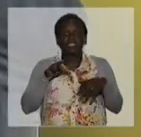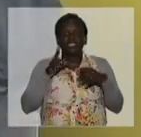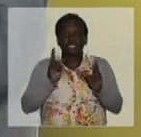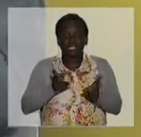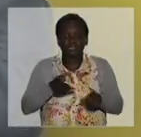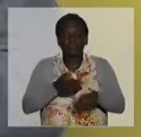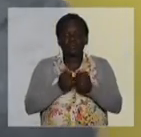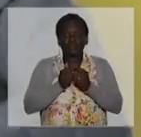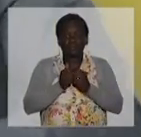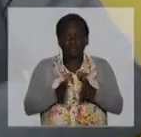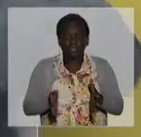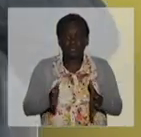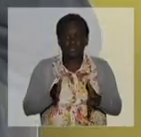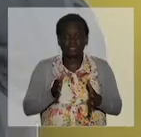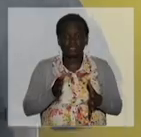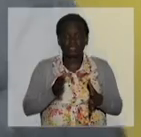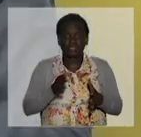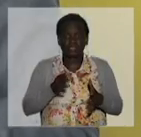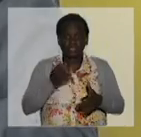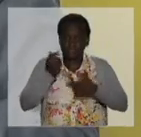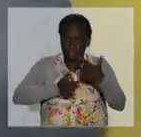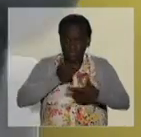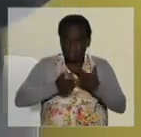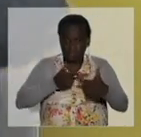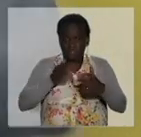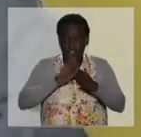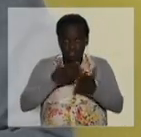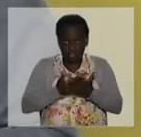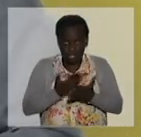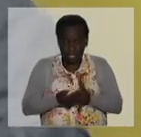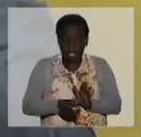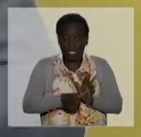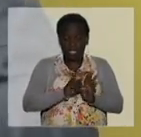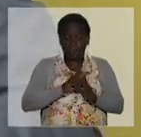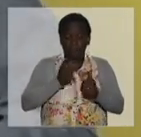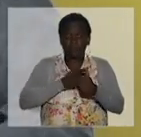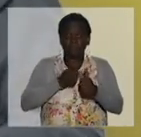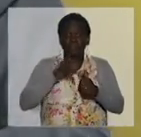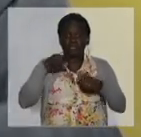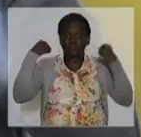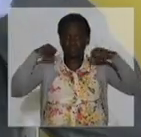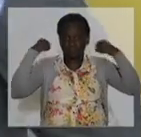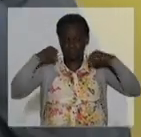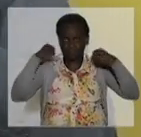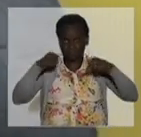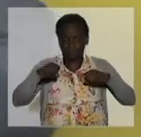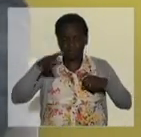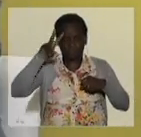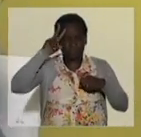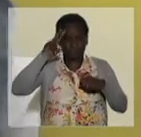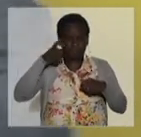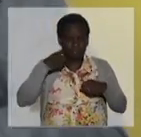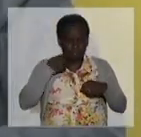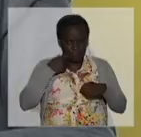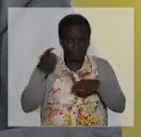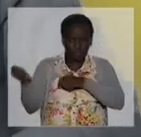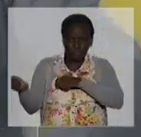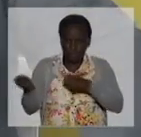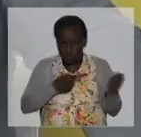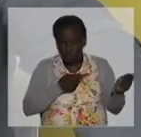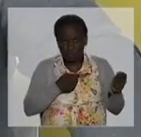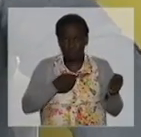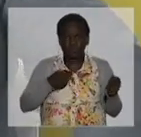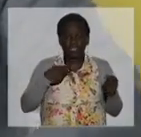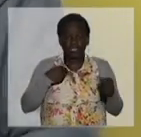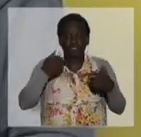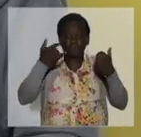nós começávamos a atividade escolar com educação física, de segunda a sexta-feira. Quando